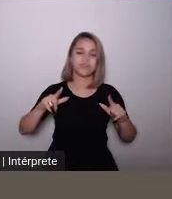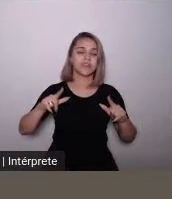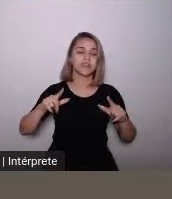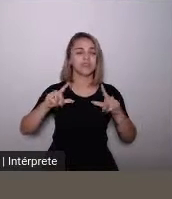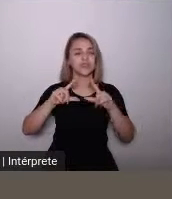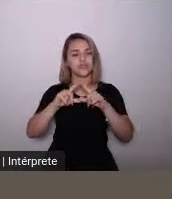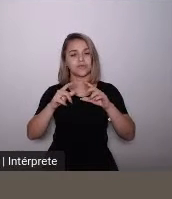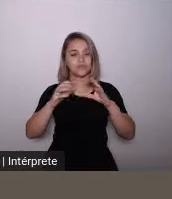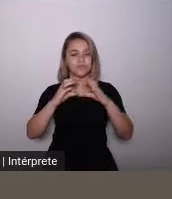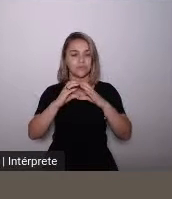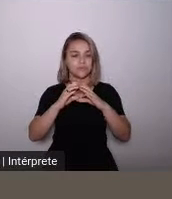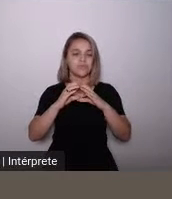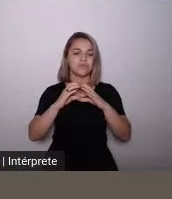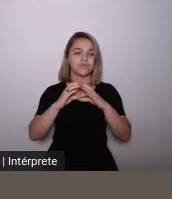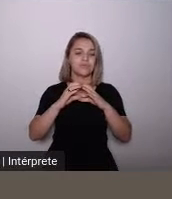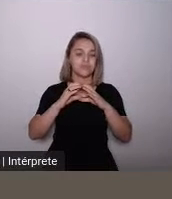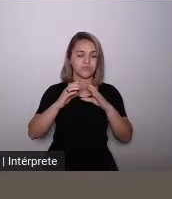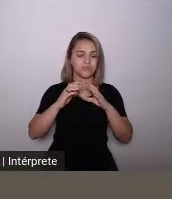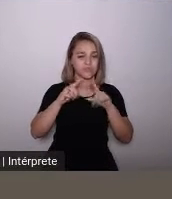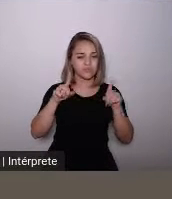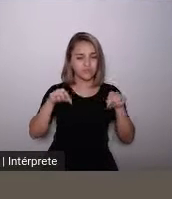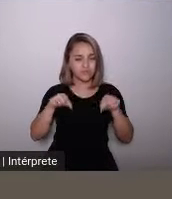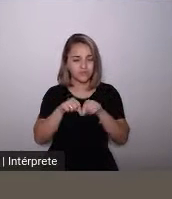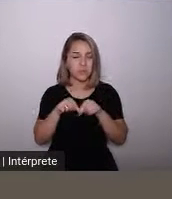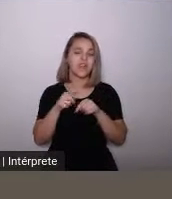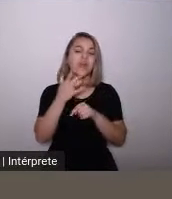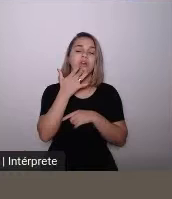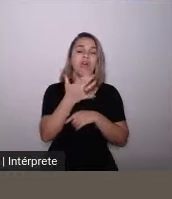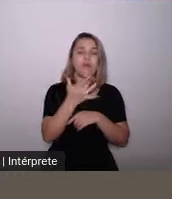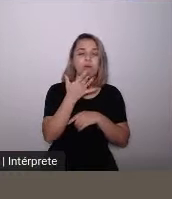as cores, né, que de uma certa maneira